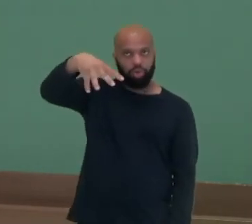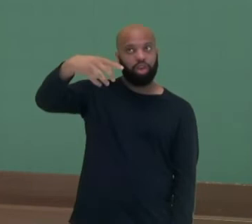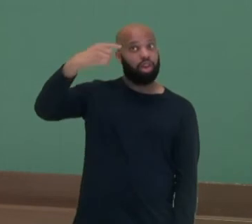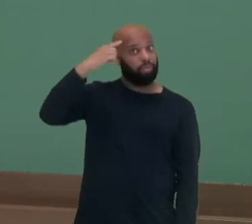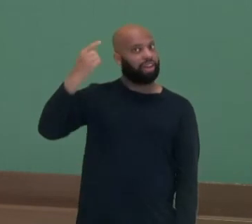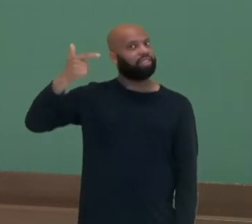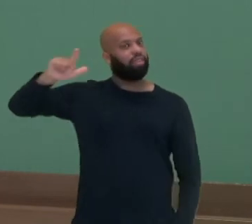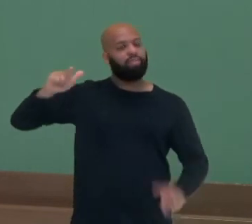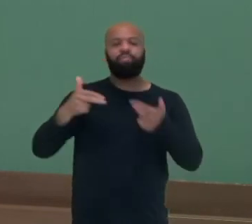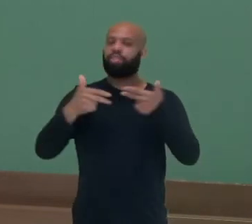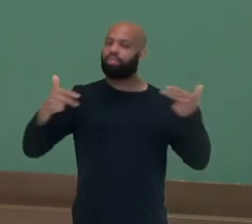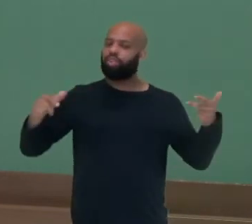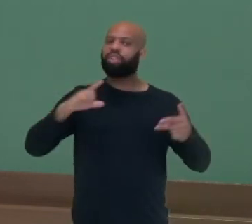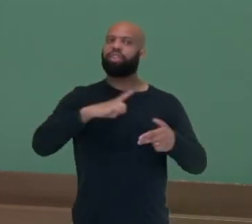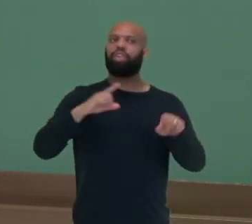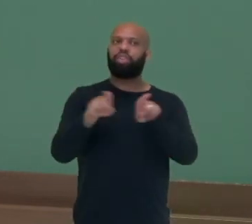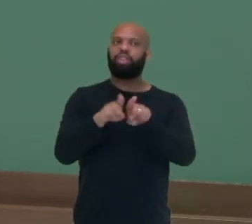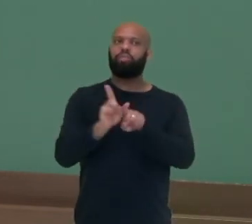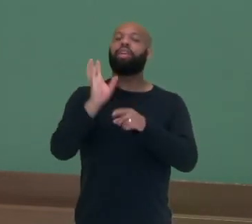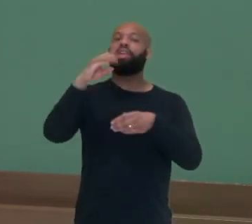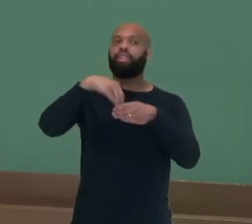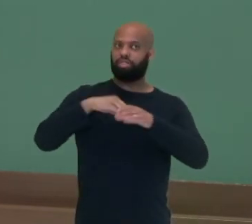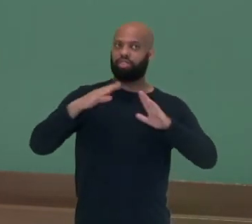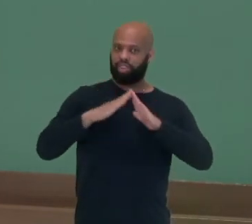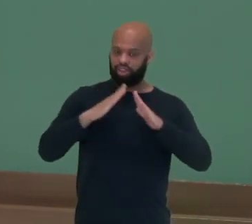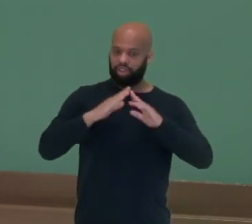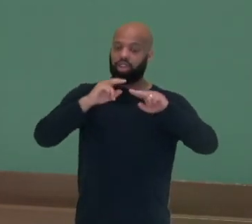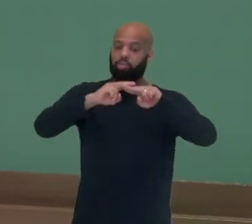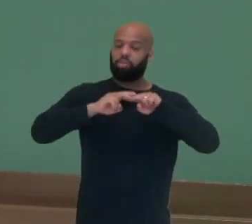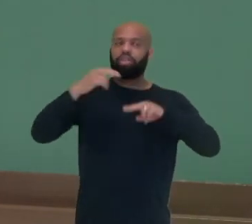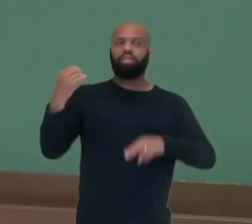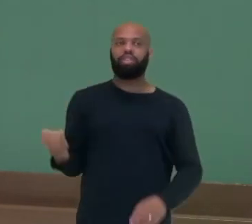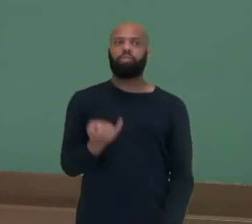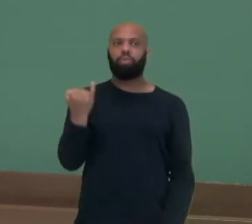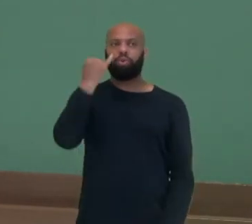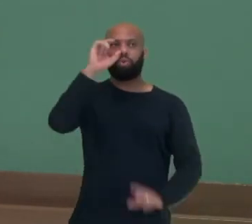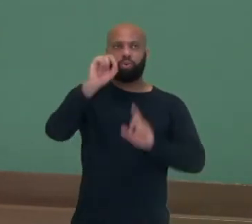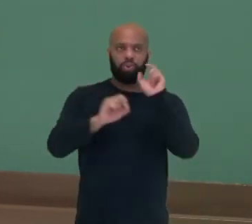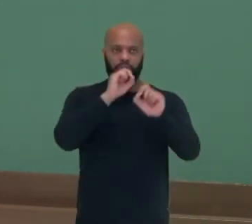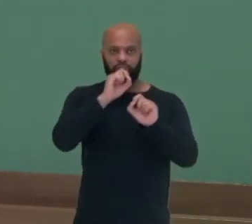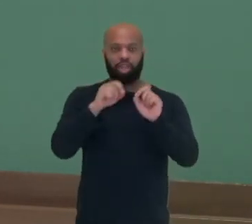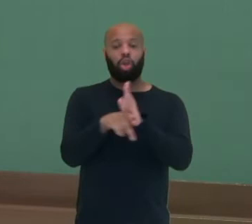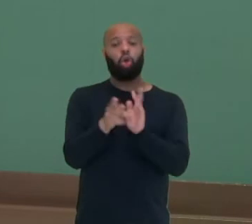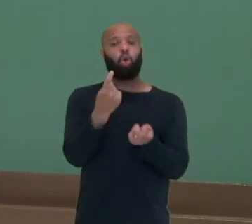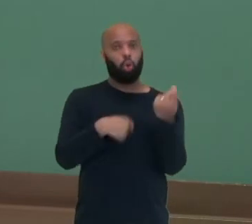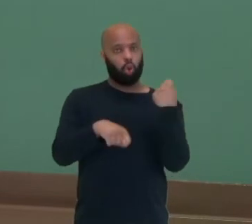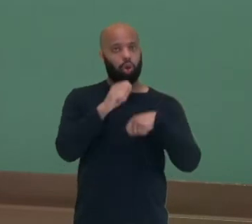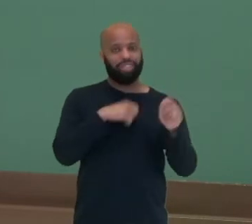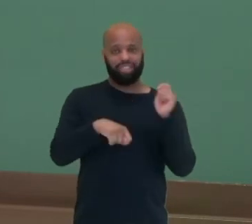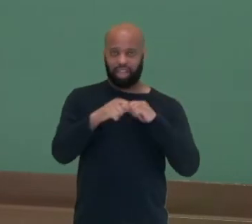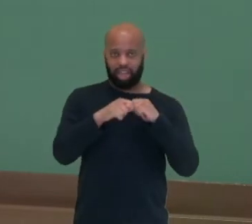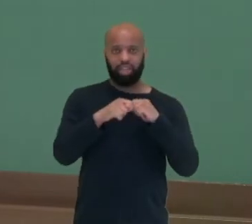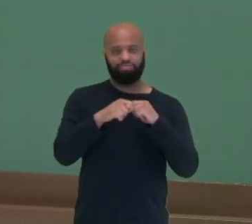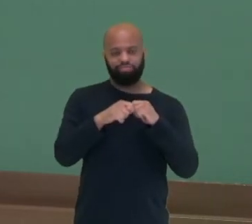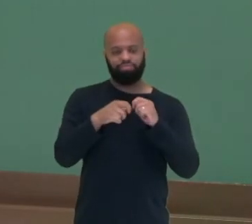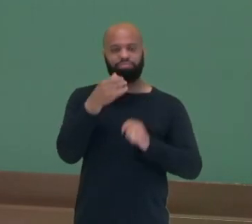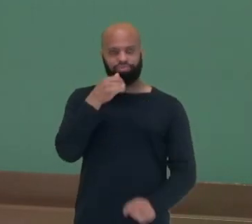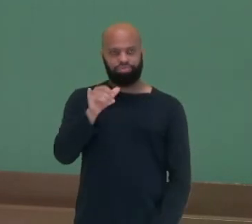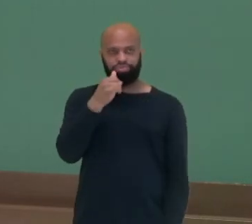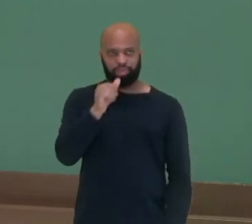outros dispositivos e equipamentos ligados na nossa casa. Por isso a importância da economia de energia